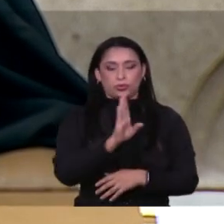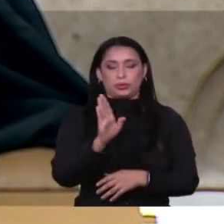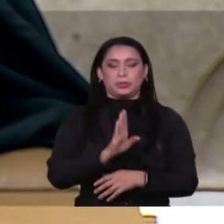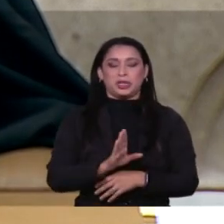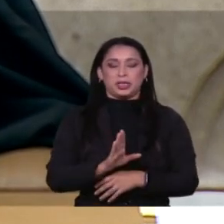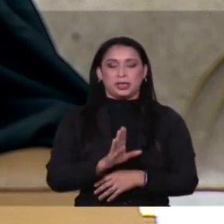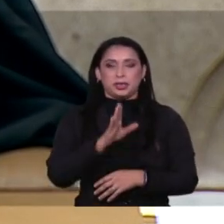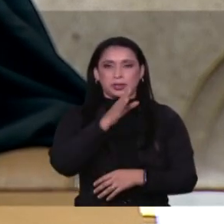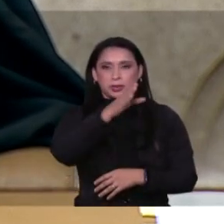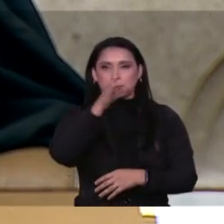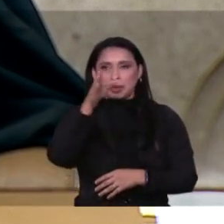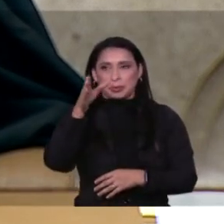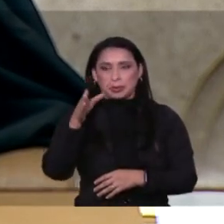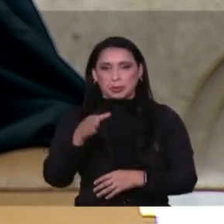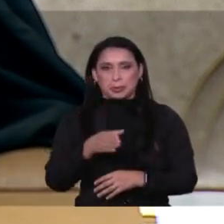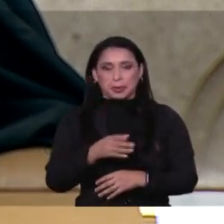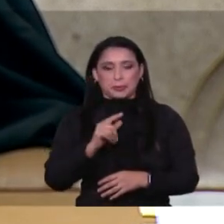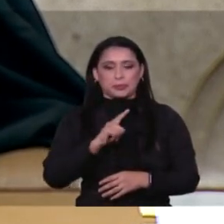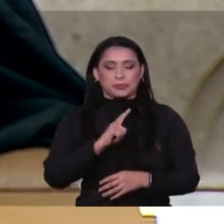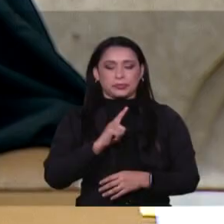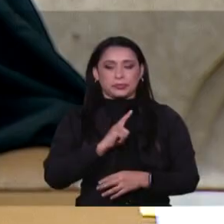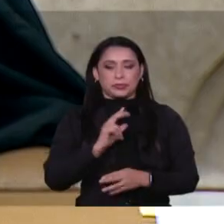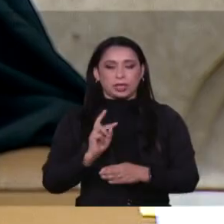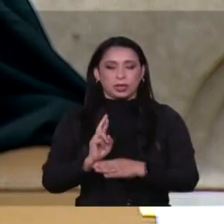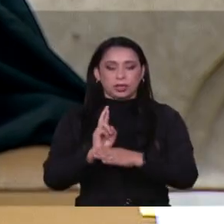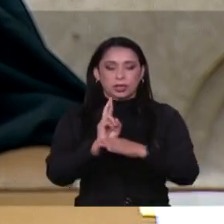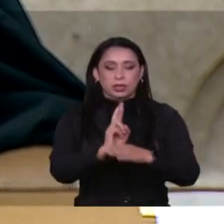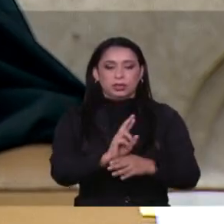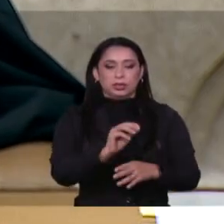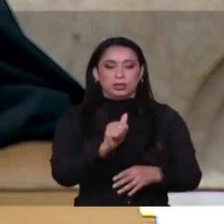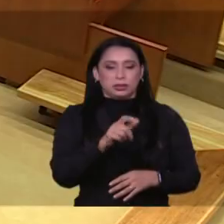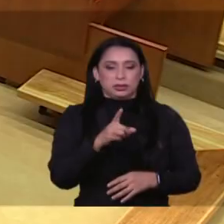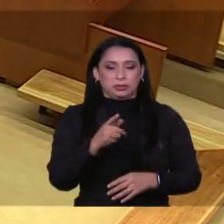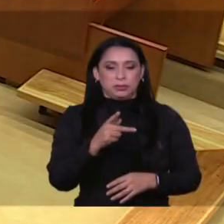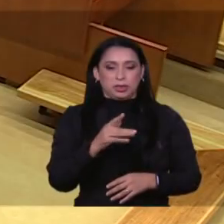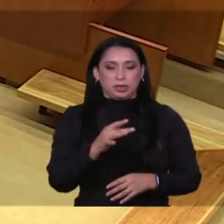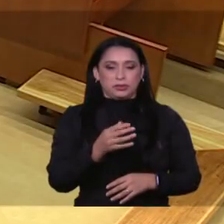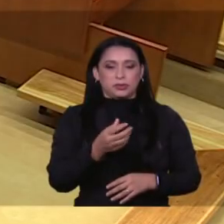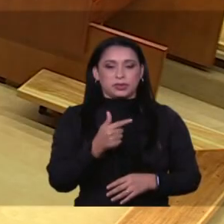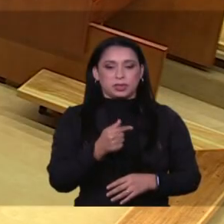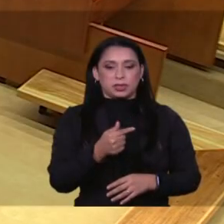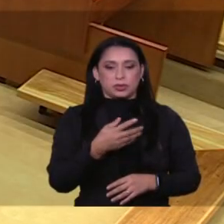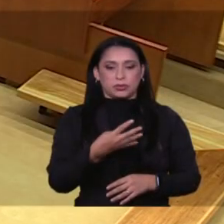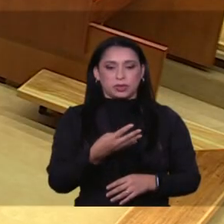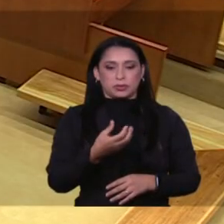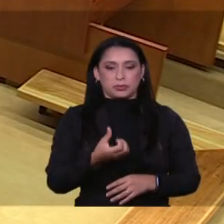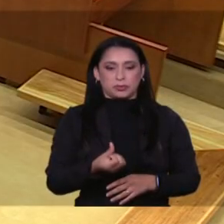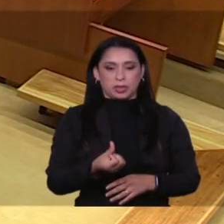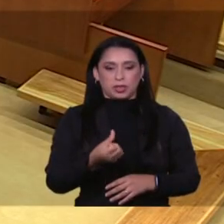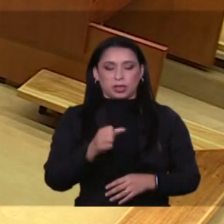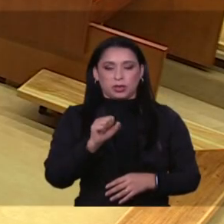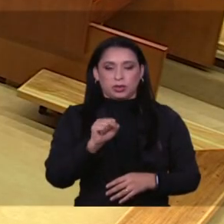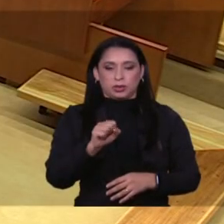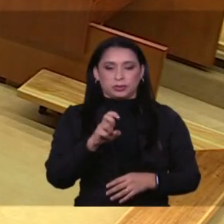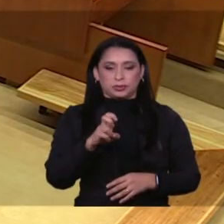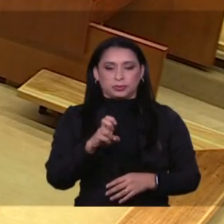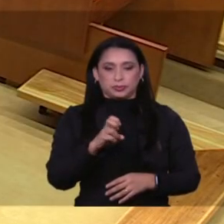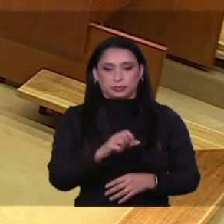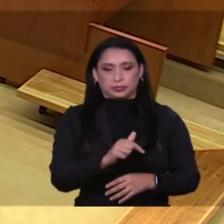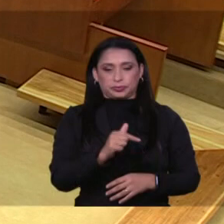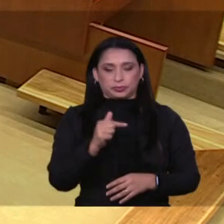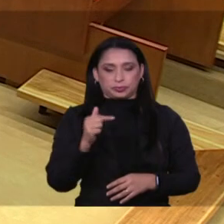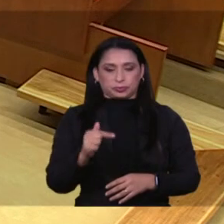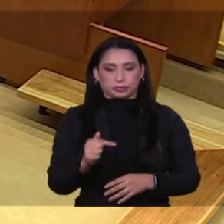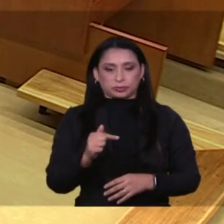Falará pelo requerente nas ADPF 746 e 857,